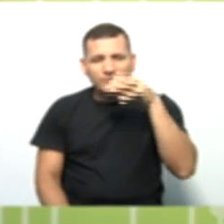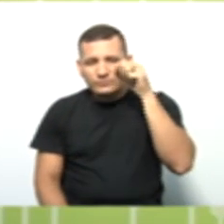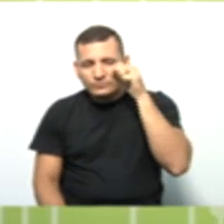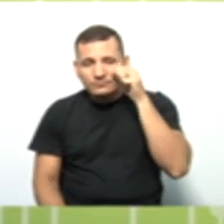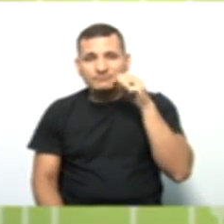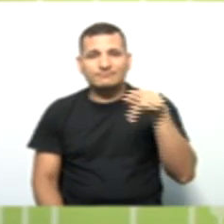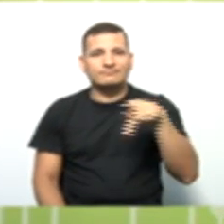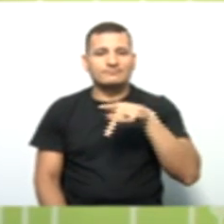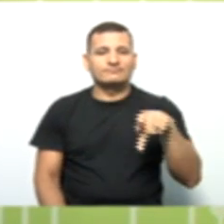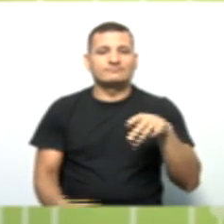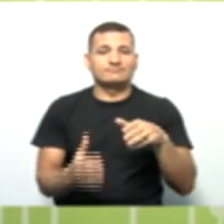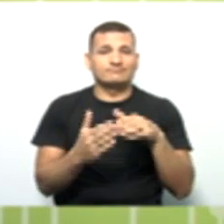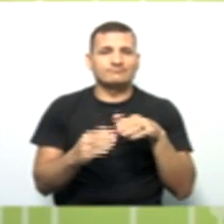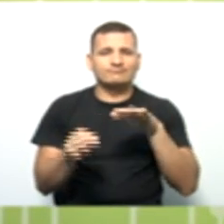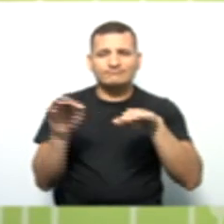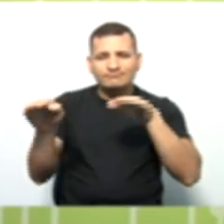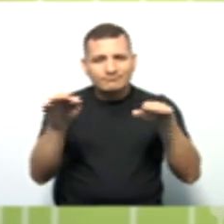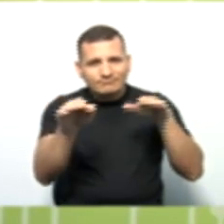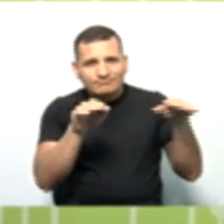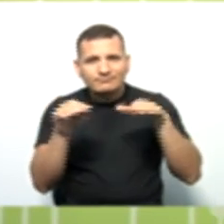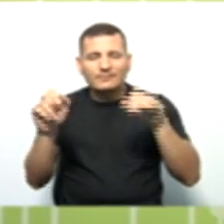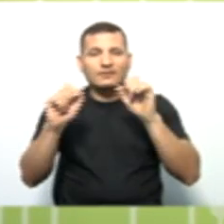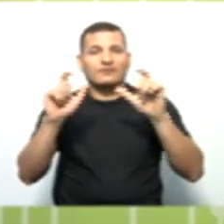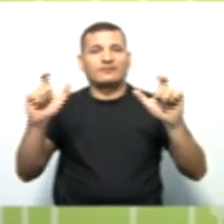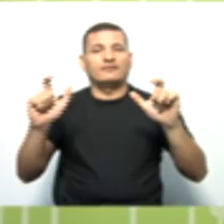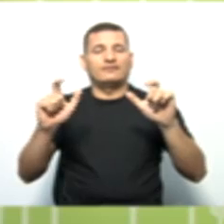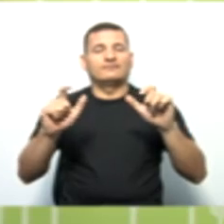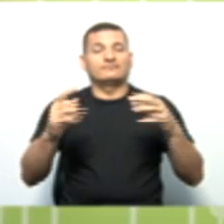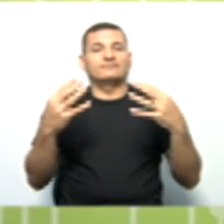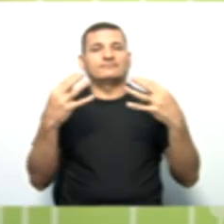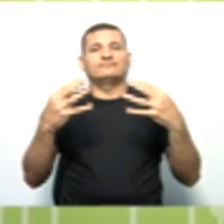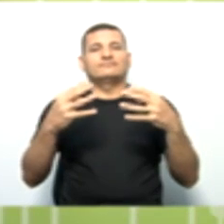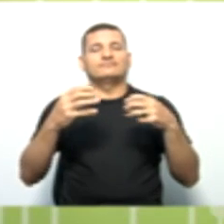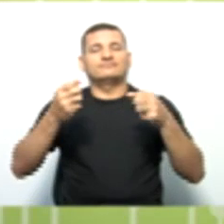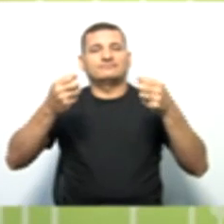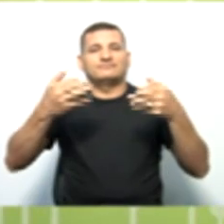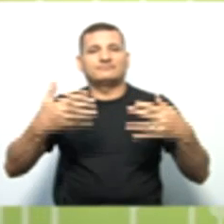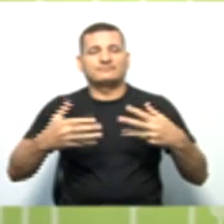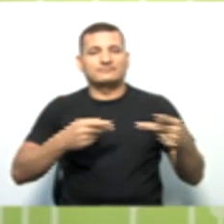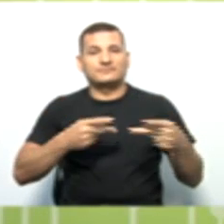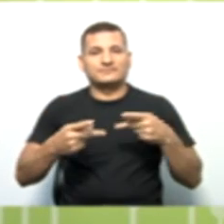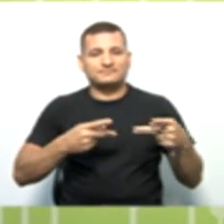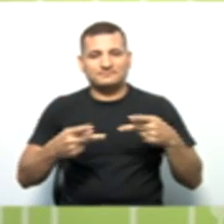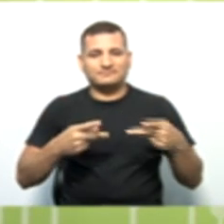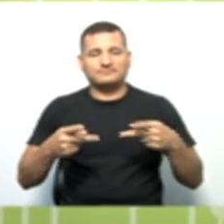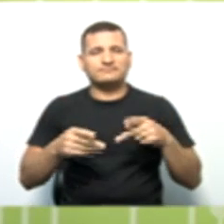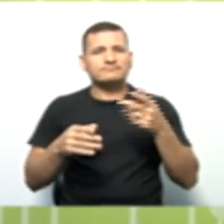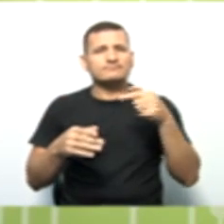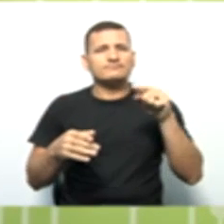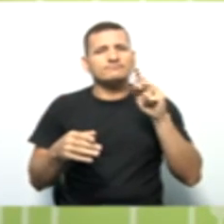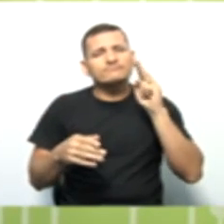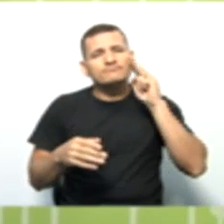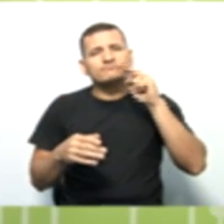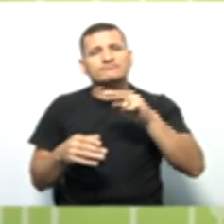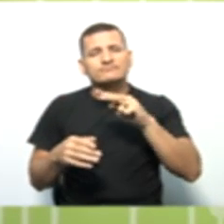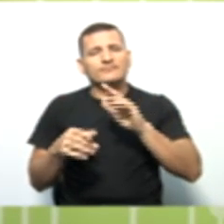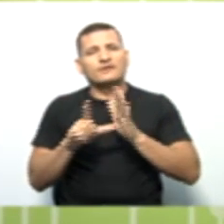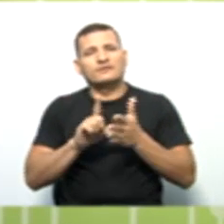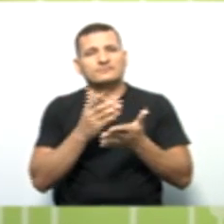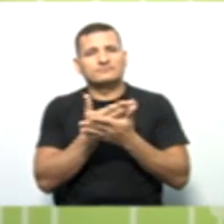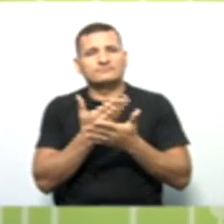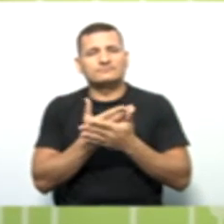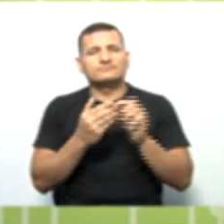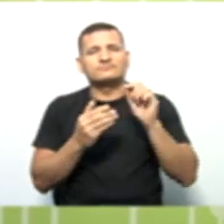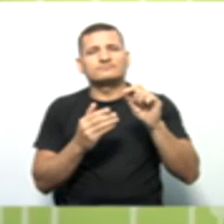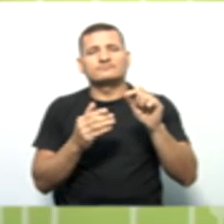Joãozinho, a Maria, para eles poderem também saber um pouco sobre projeto, tá? Vocês estavam vendo ali sobre tipos de variáveis, né? O que